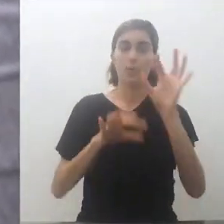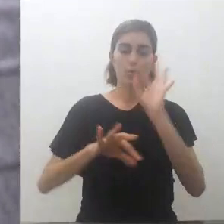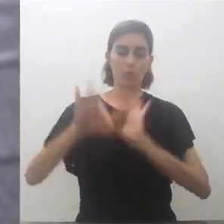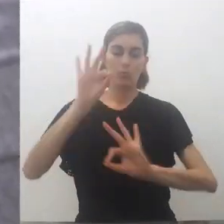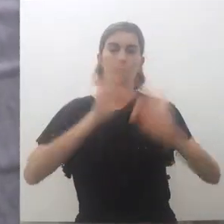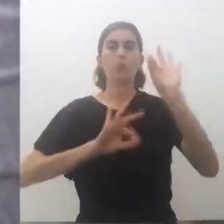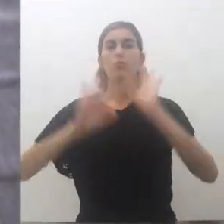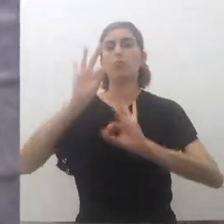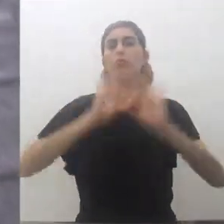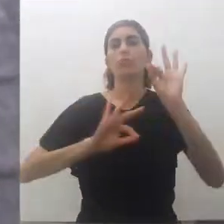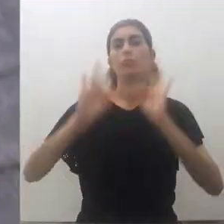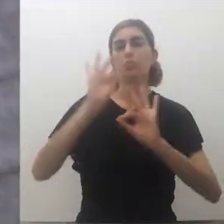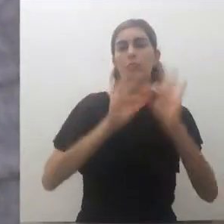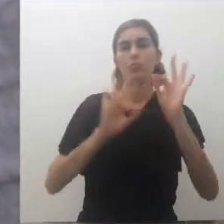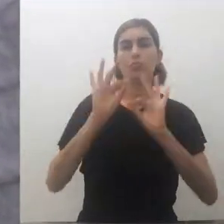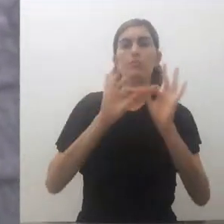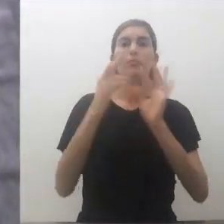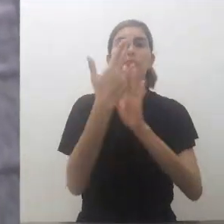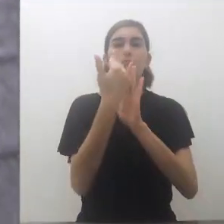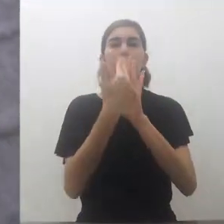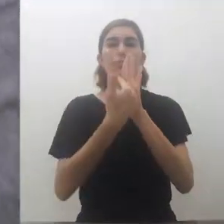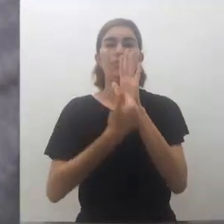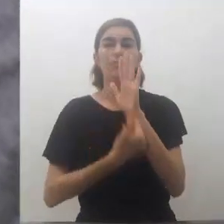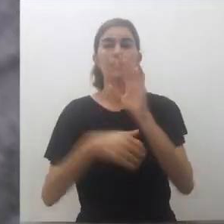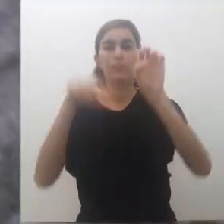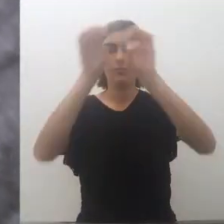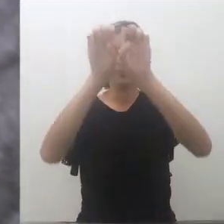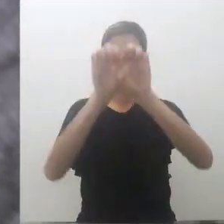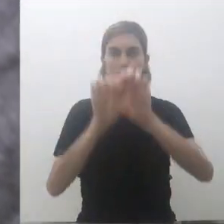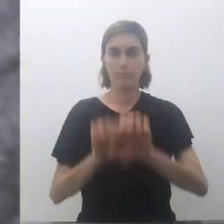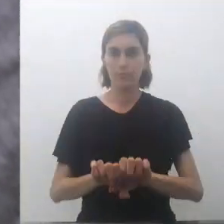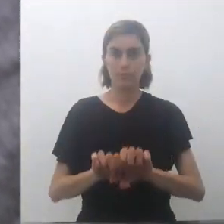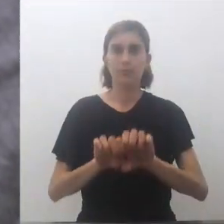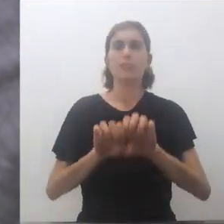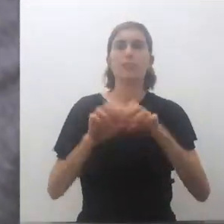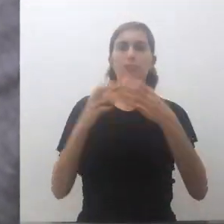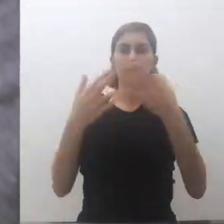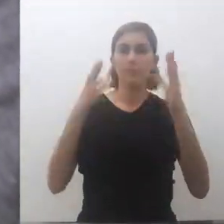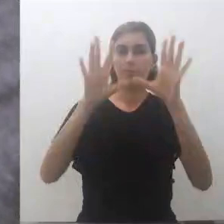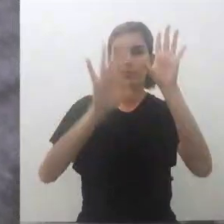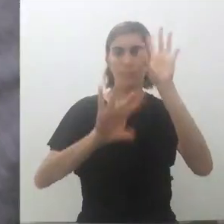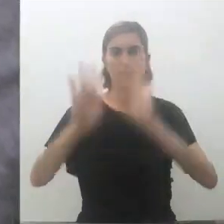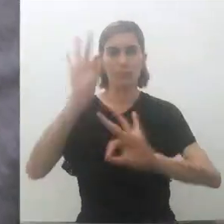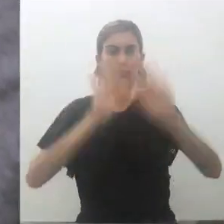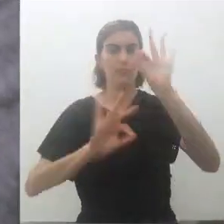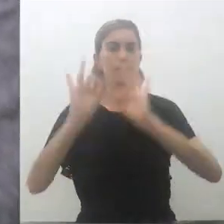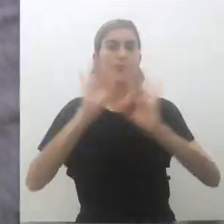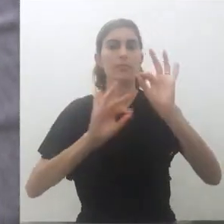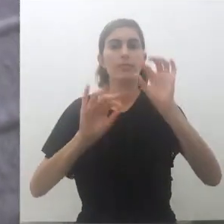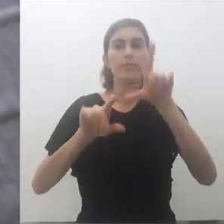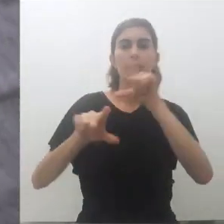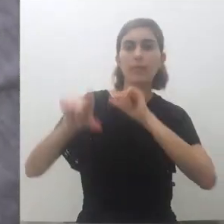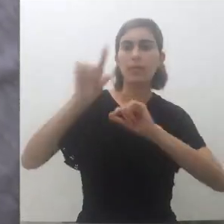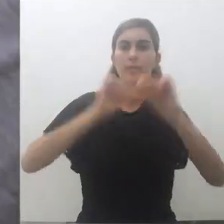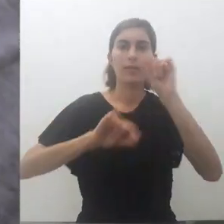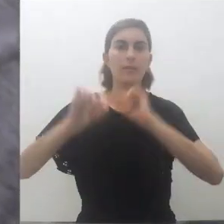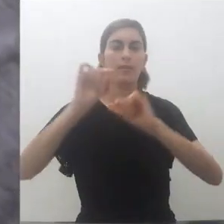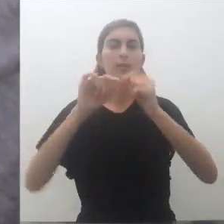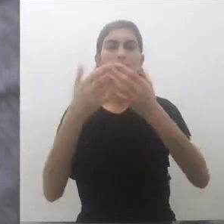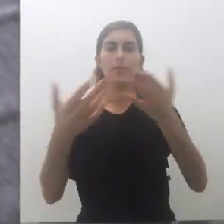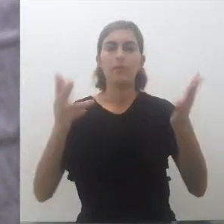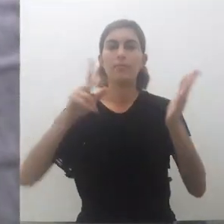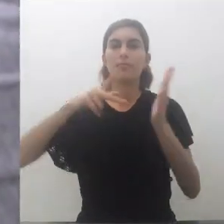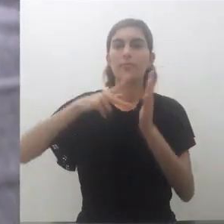definir a estrutura, ao determinar os elementos,